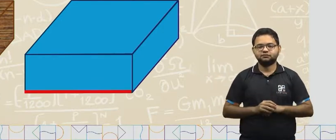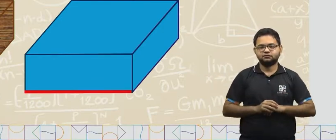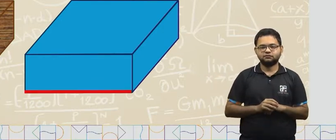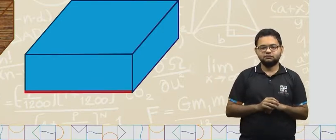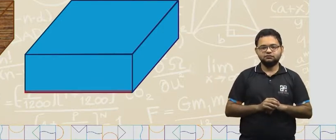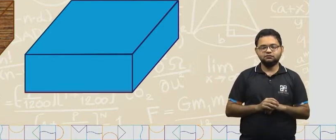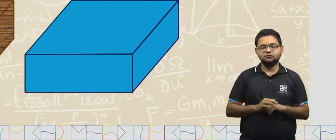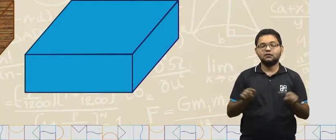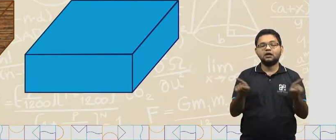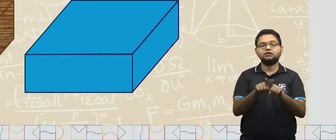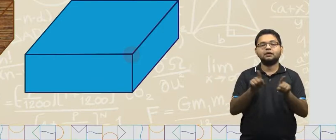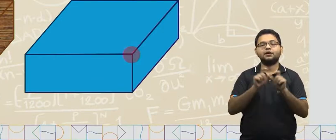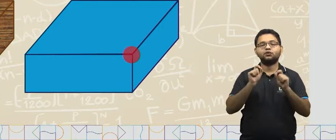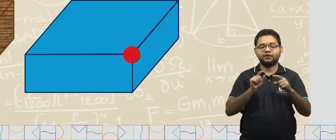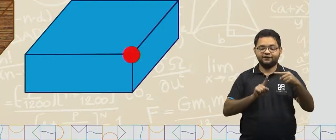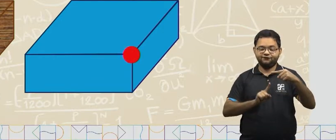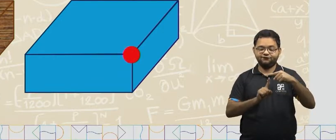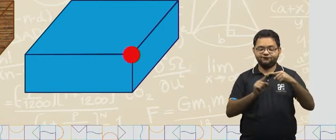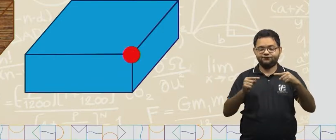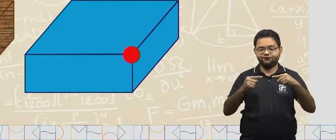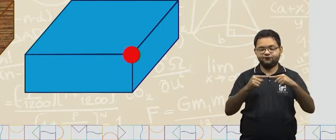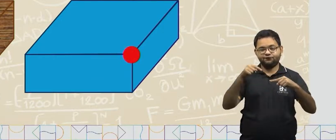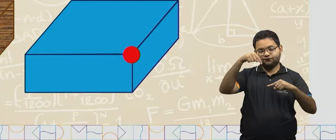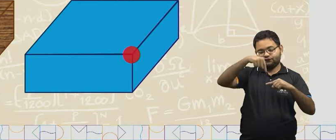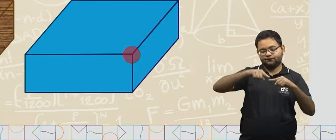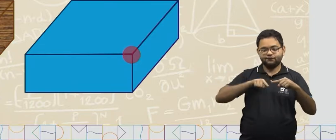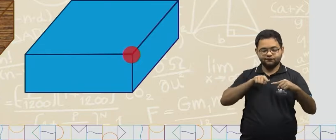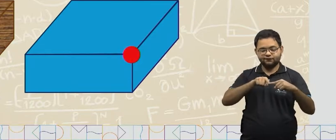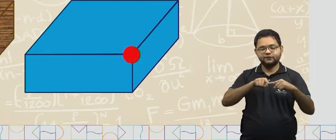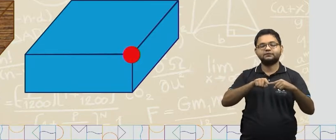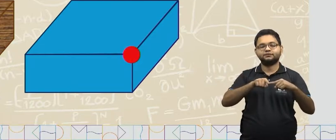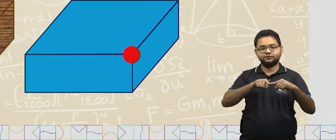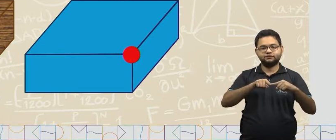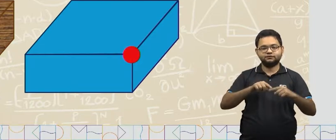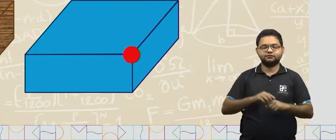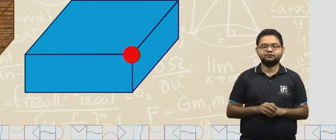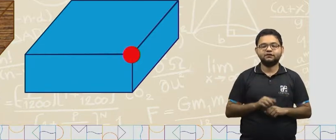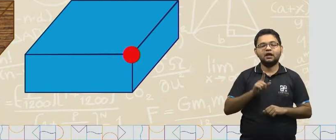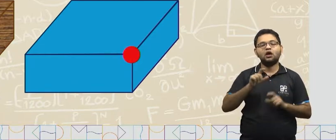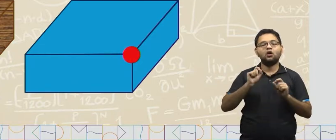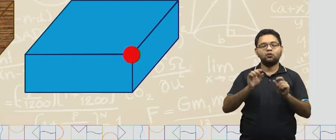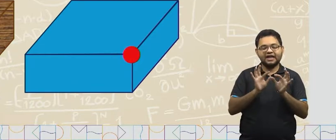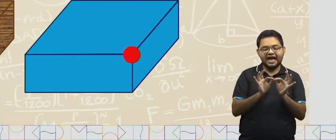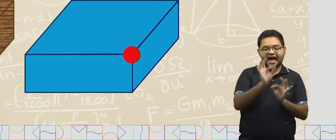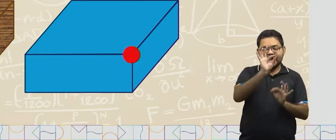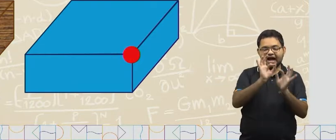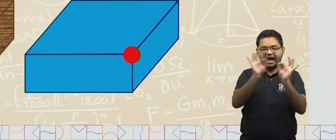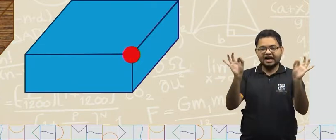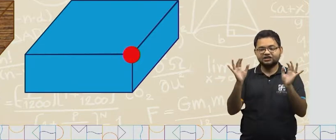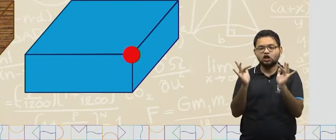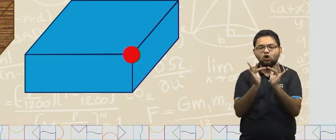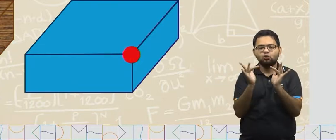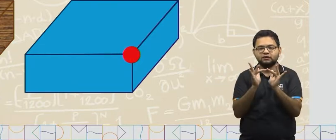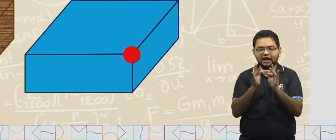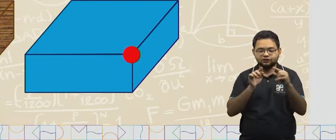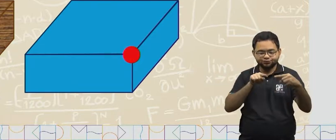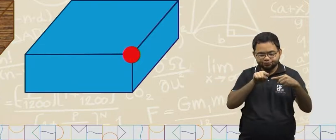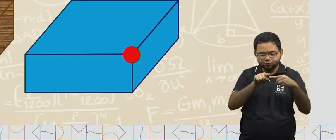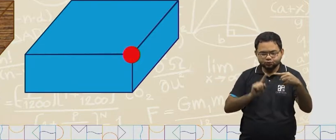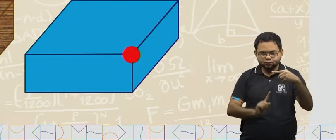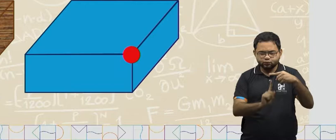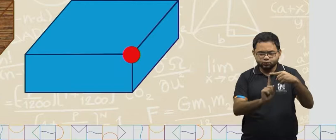último, temos os vértices, que são os encontros de 3 ou mais